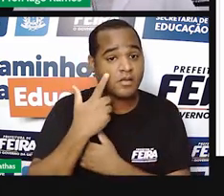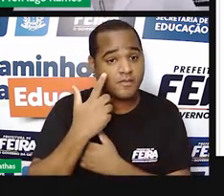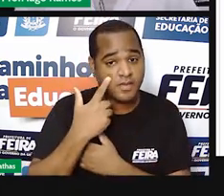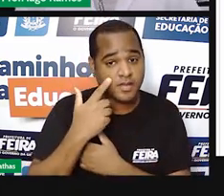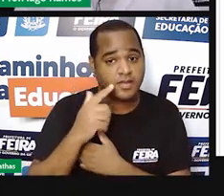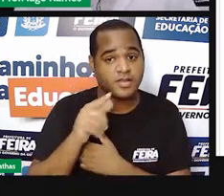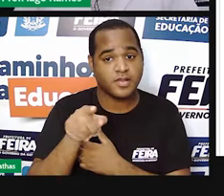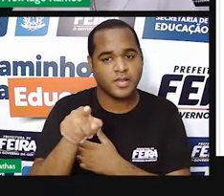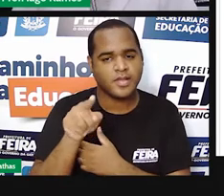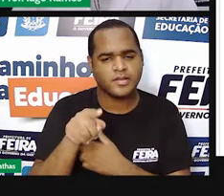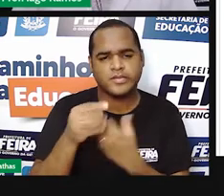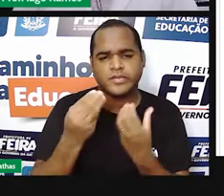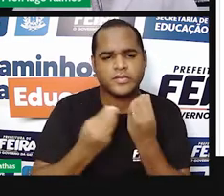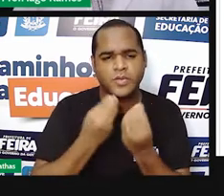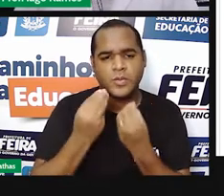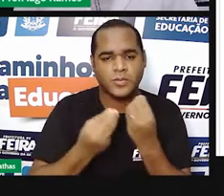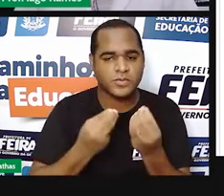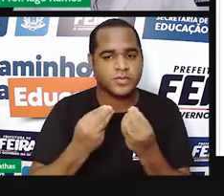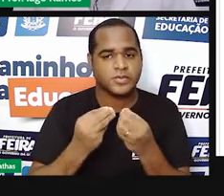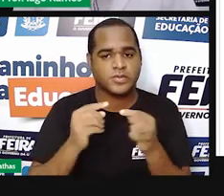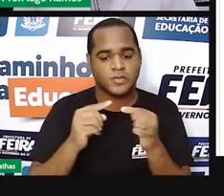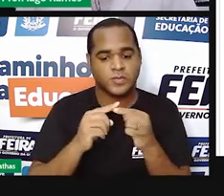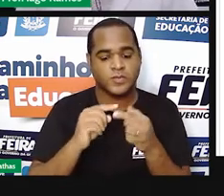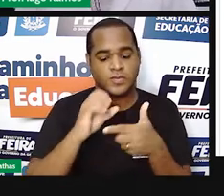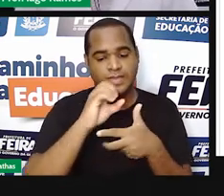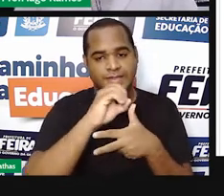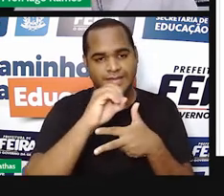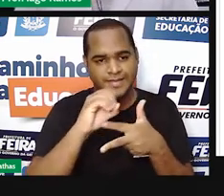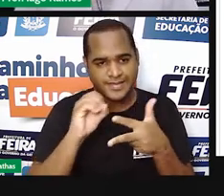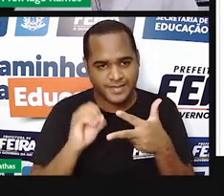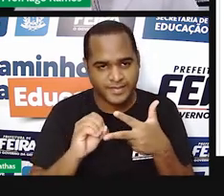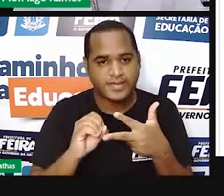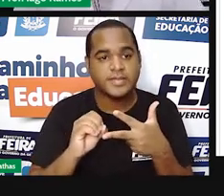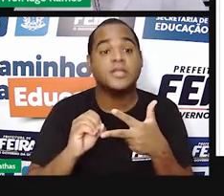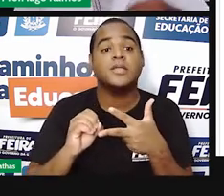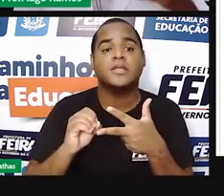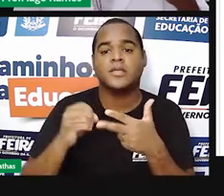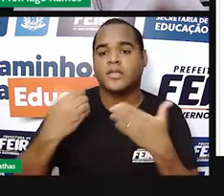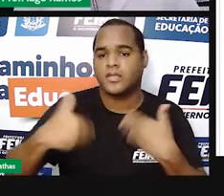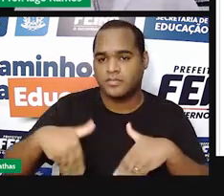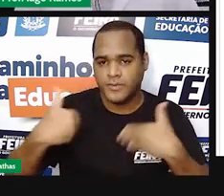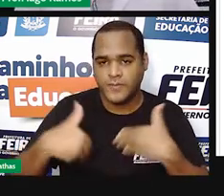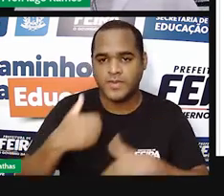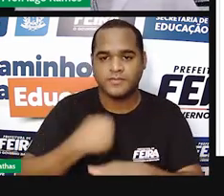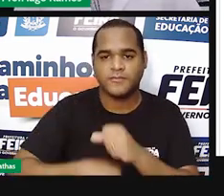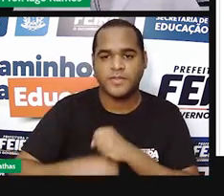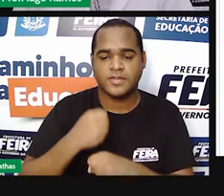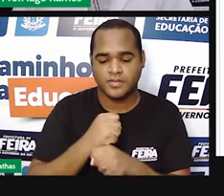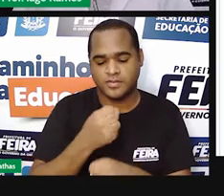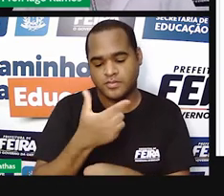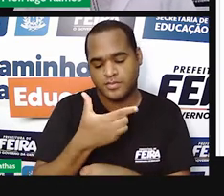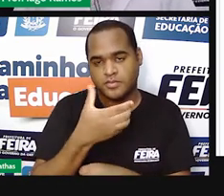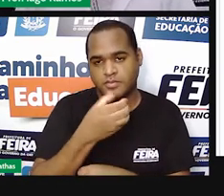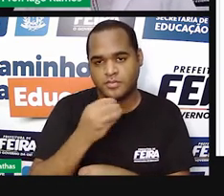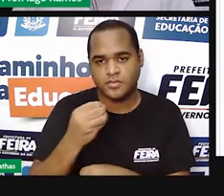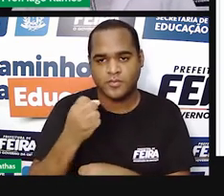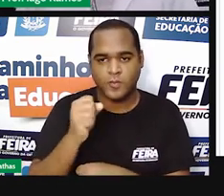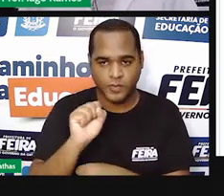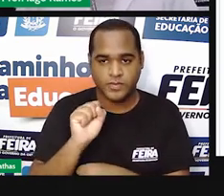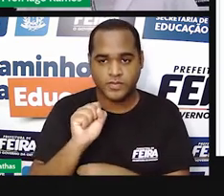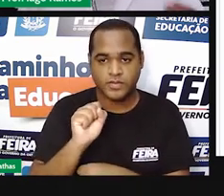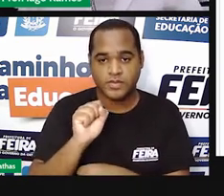essa situação foi uma questão né é da prova do Enem do ano de